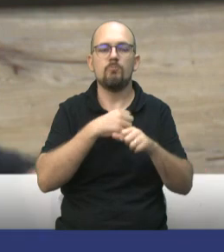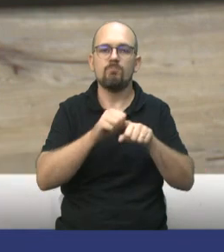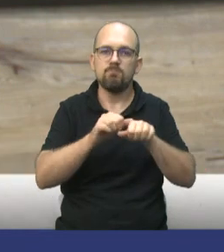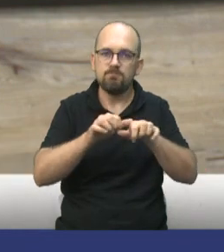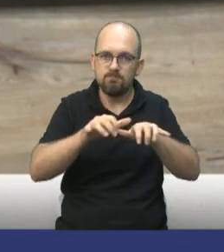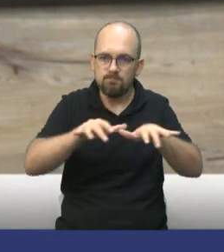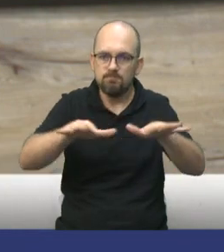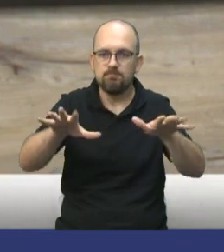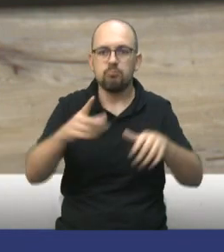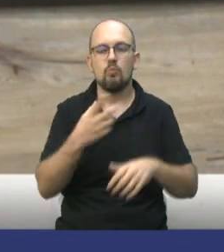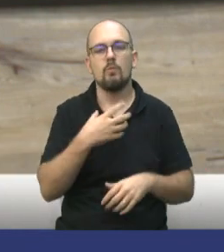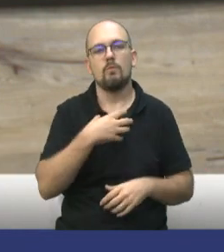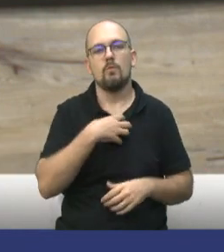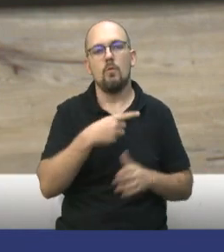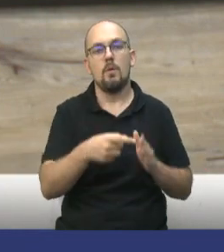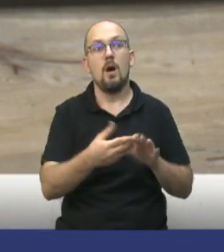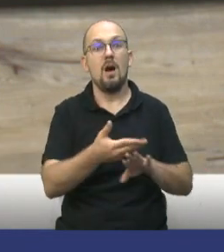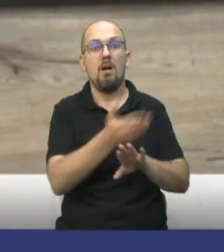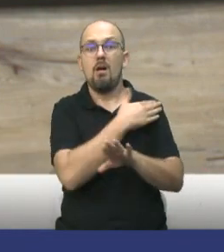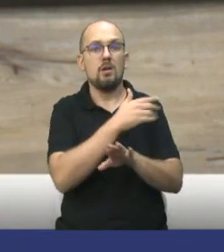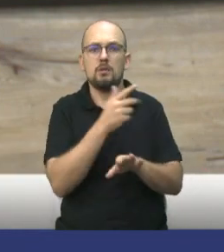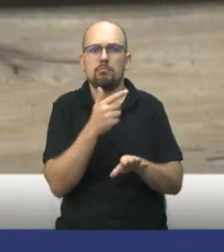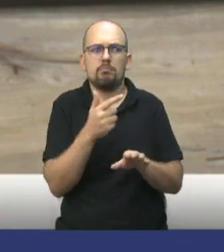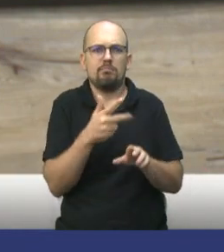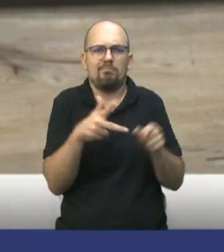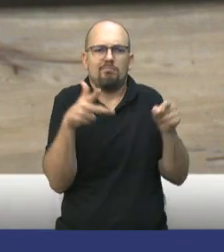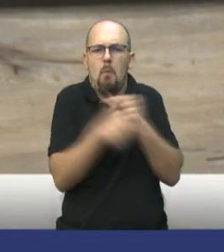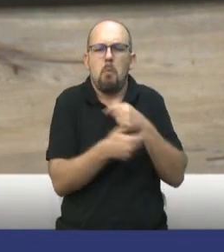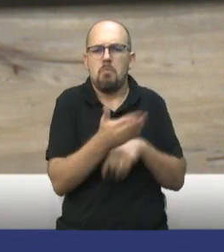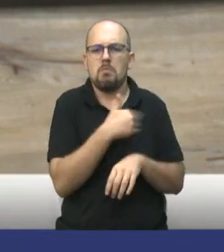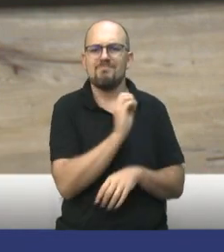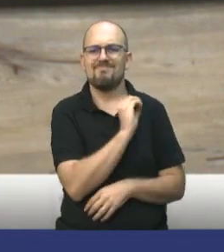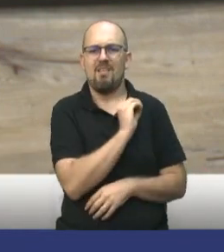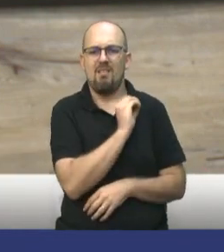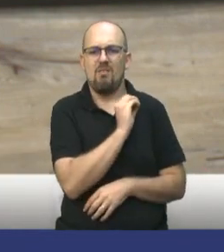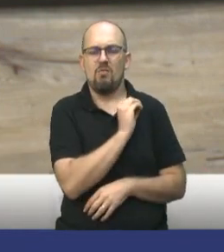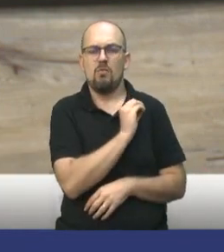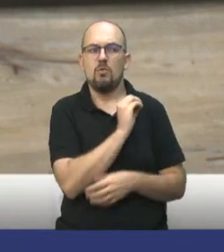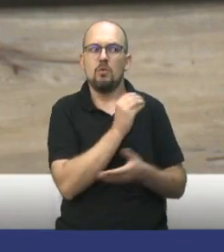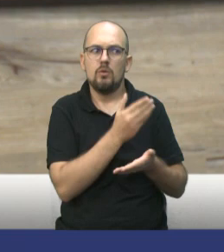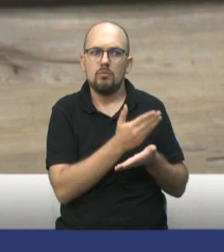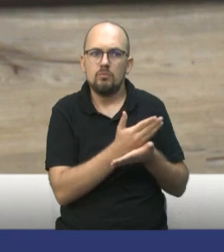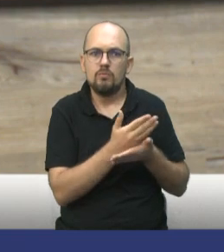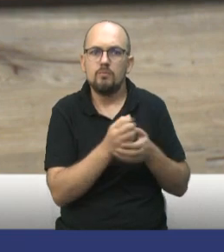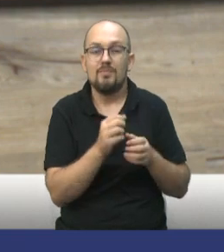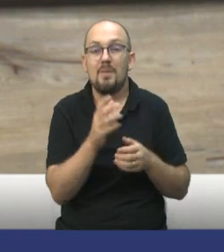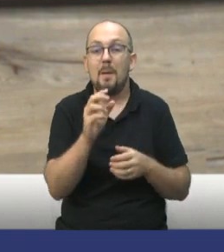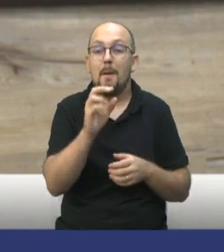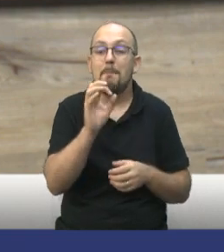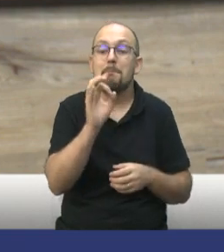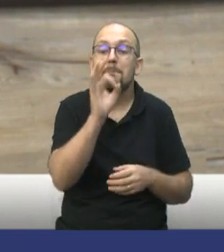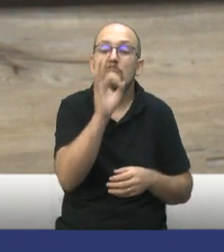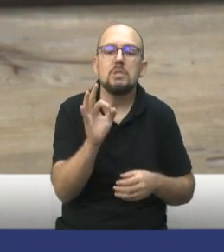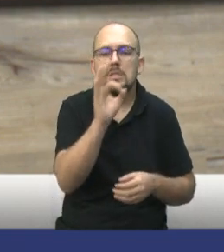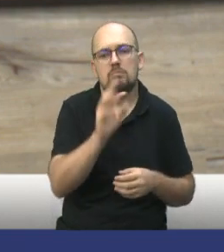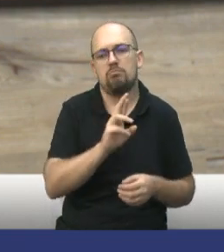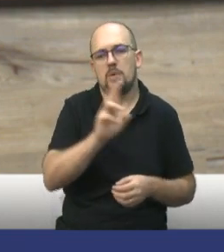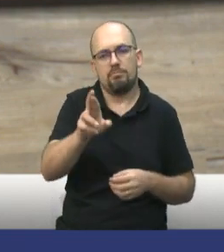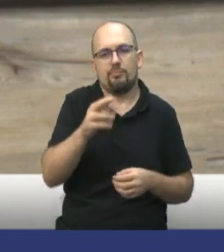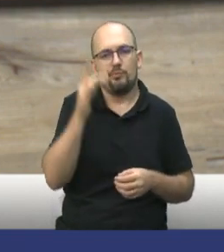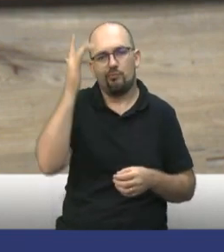esse mecanismo que estava freado, né? Então, assim, em percentual, eu não conseguiria te responder agora.